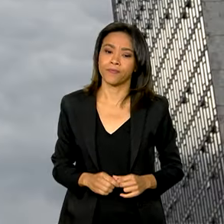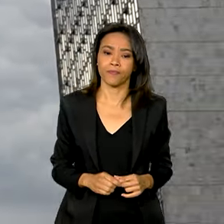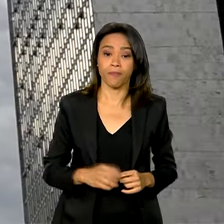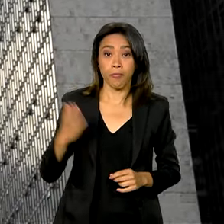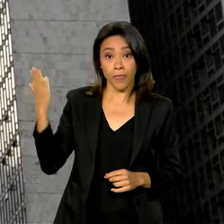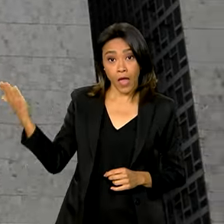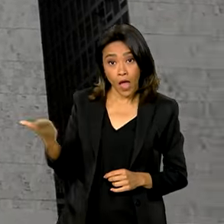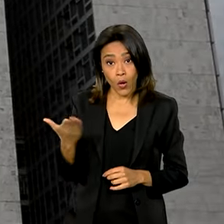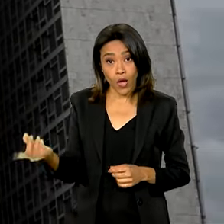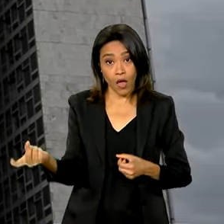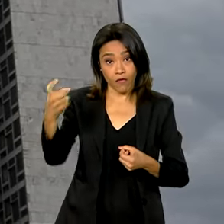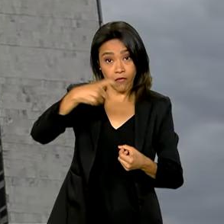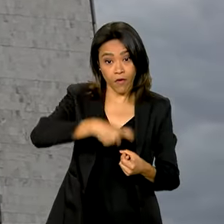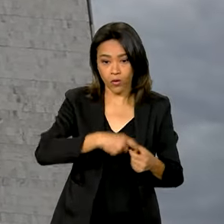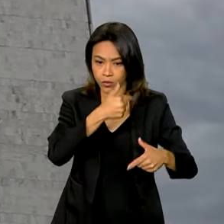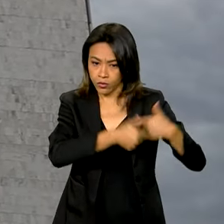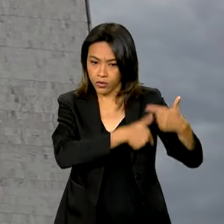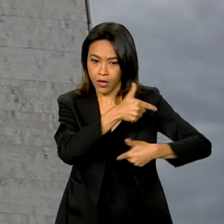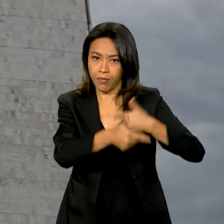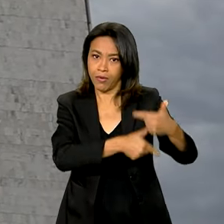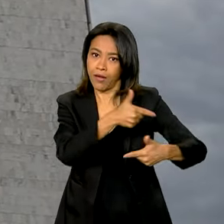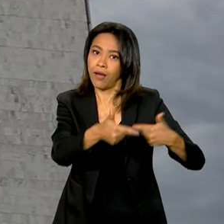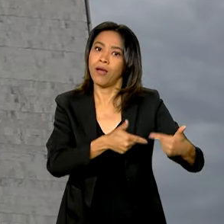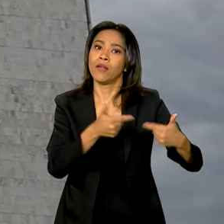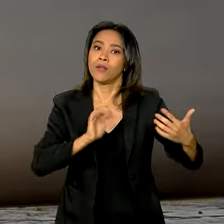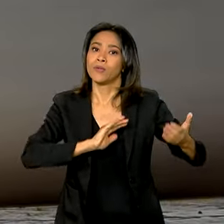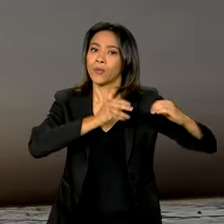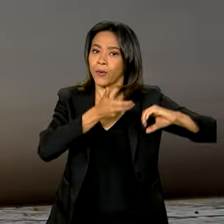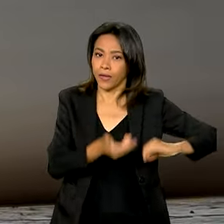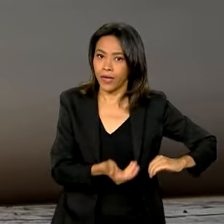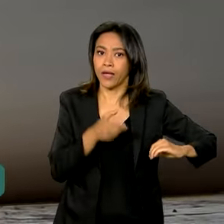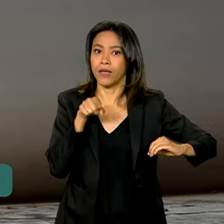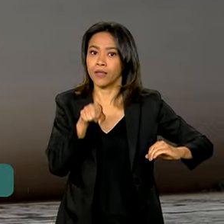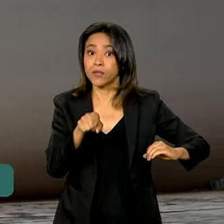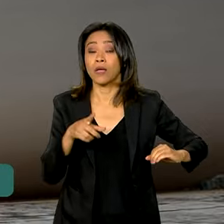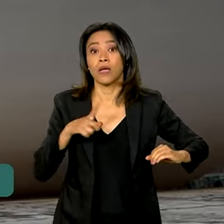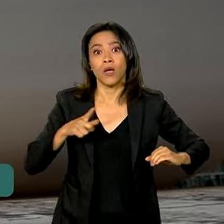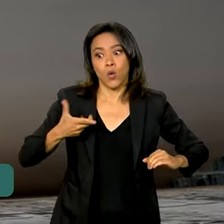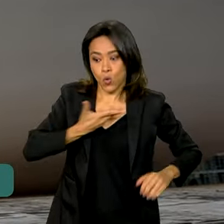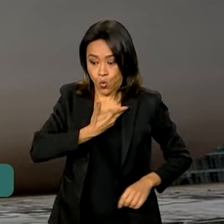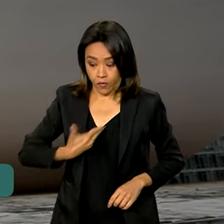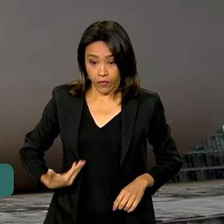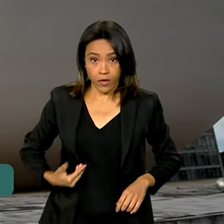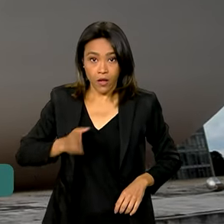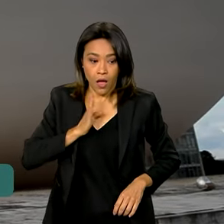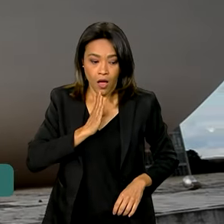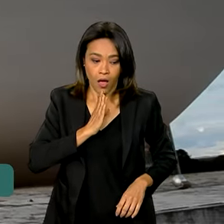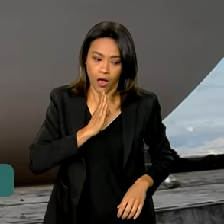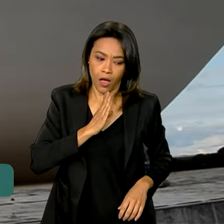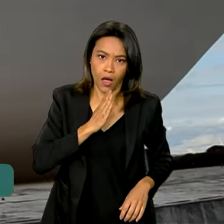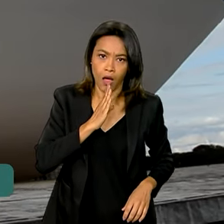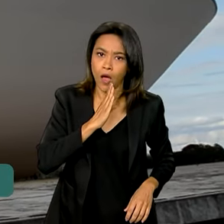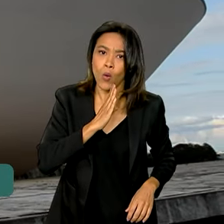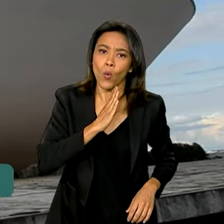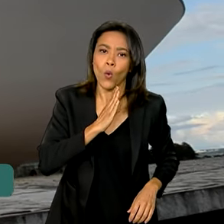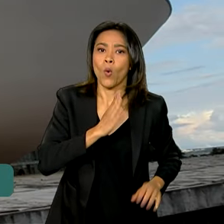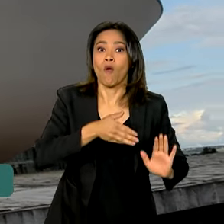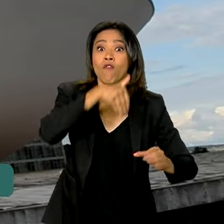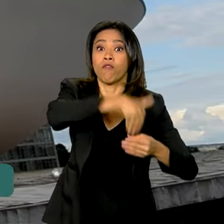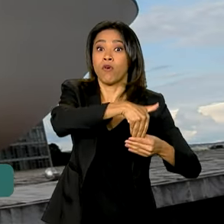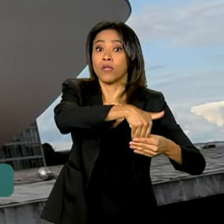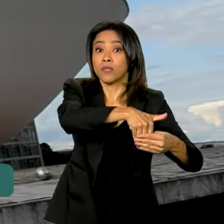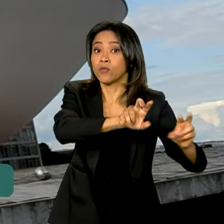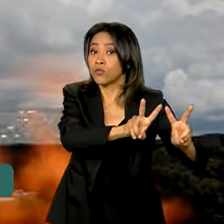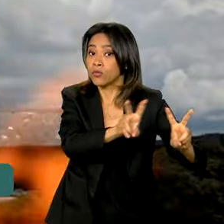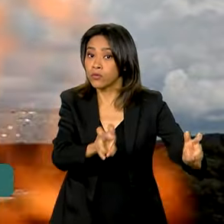Com a retomada dos trabalhos depois do recesso legislativo, o governo tem pressa em colocar em votação as pautas